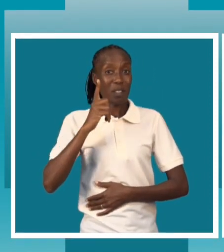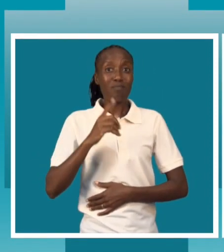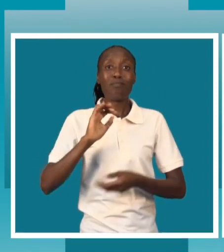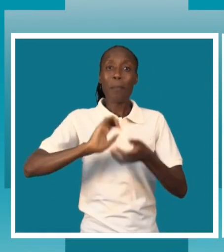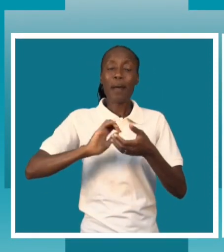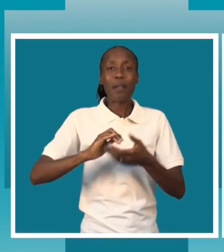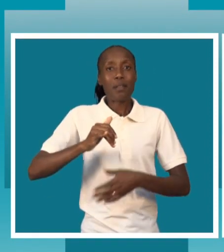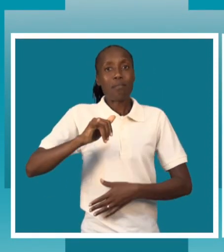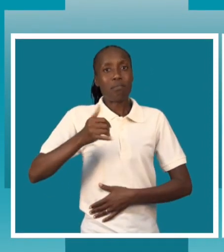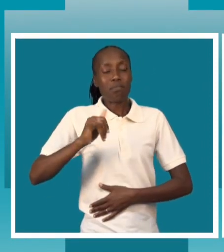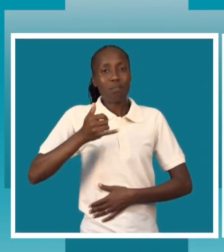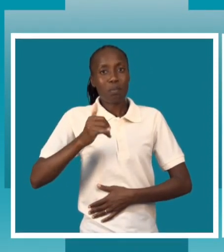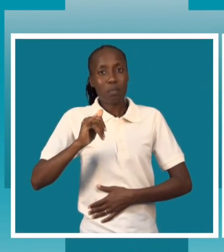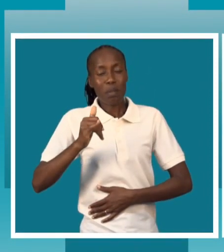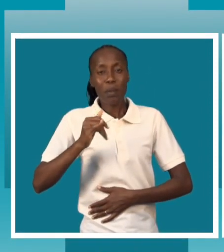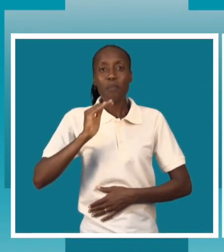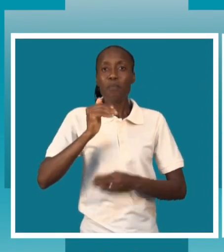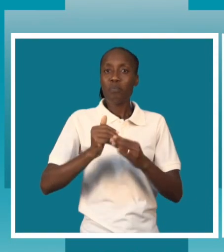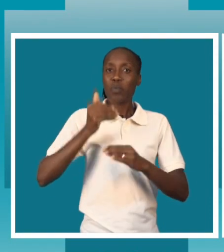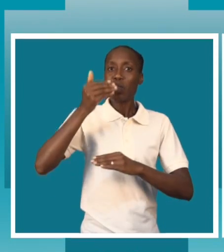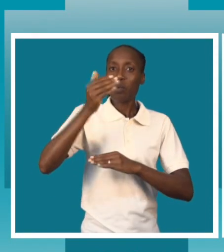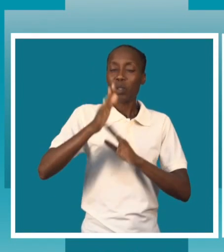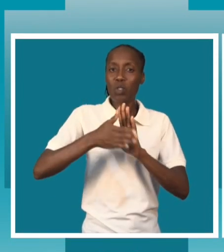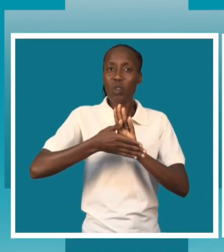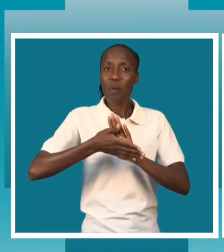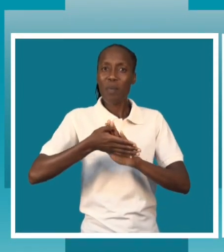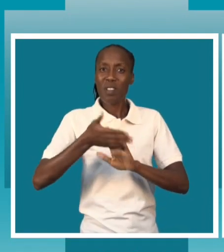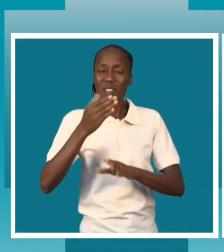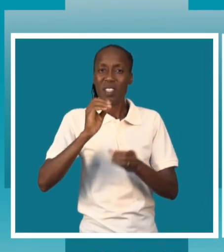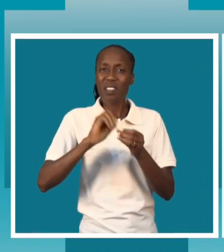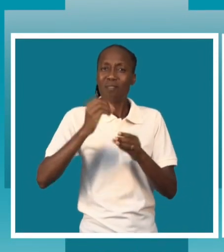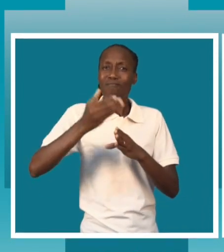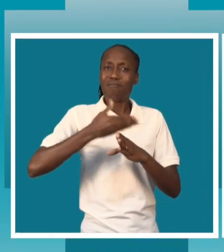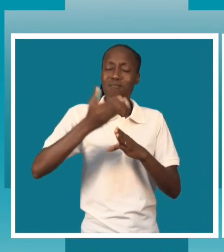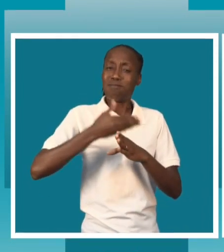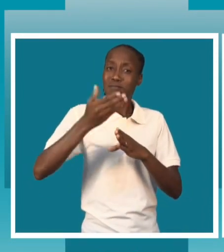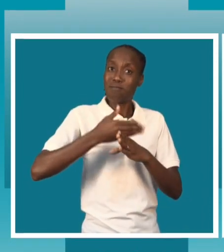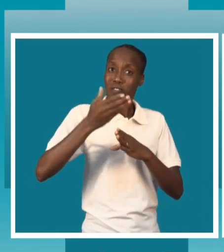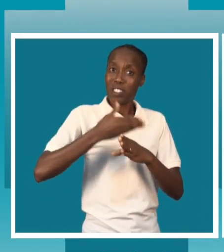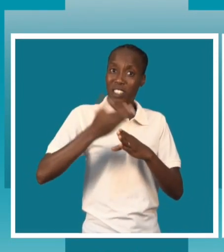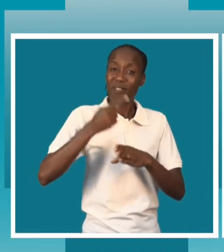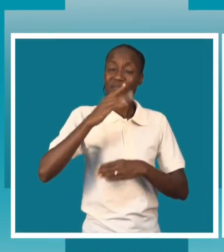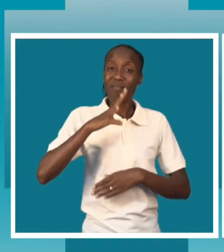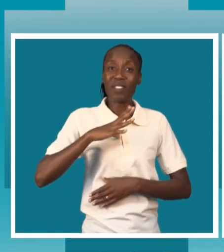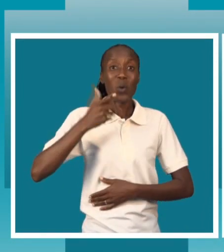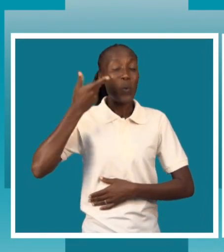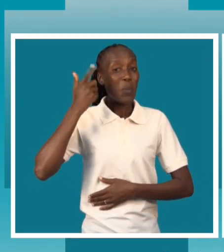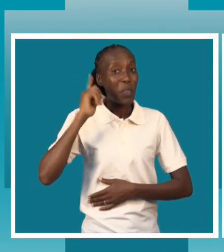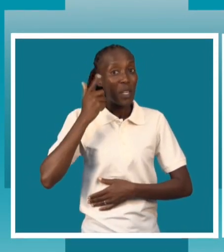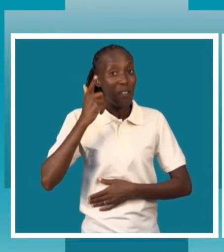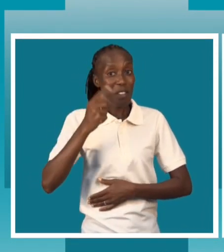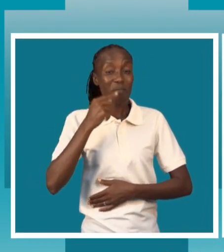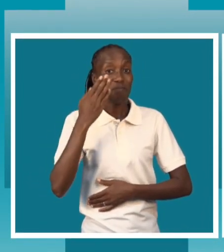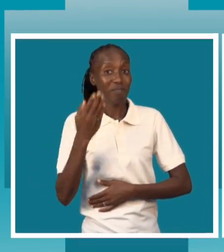pelo toque do telefone. E depois vão aparecendo comportamentos compulsivos. De vez em quando vou perguntar, vou ver no telefone, sabe bom?